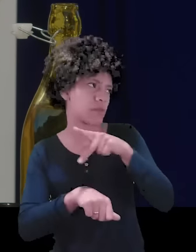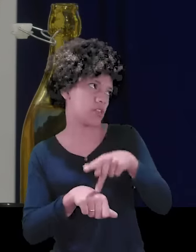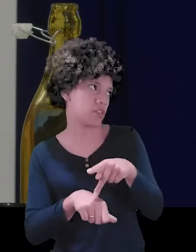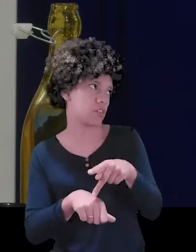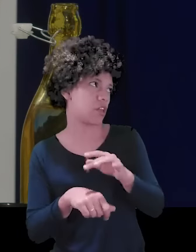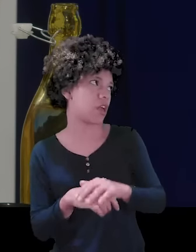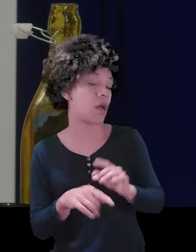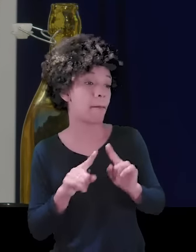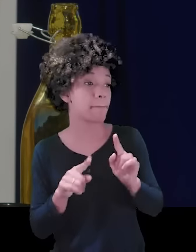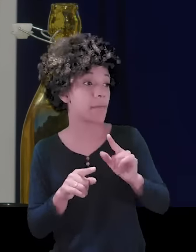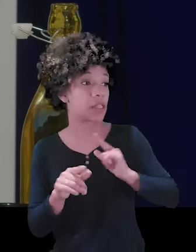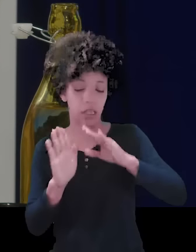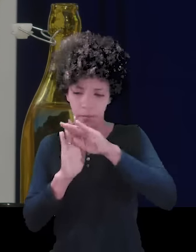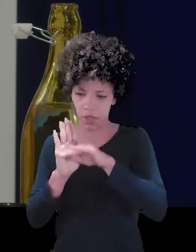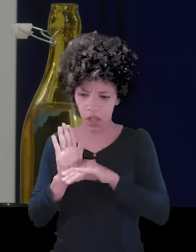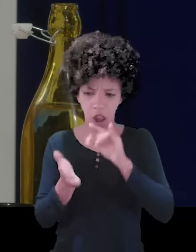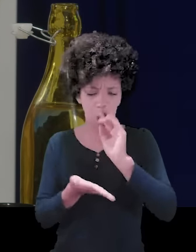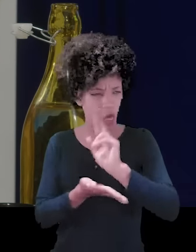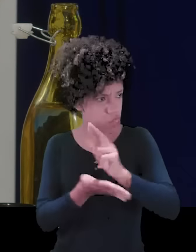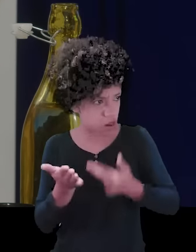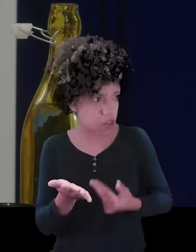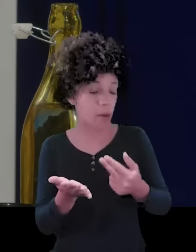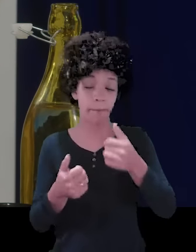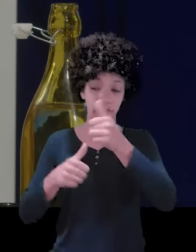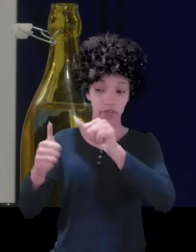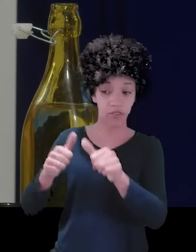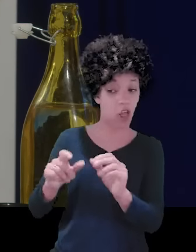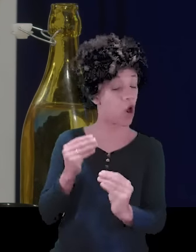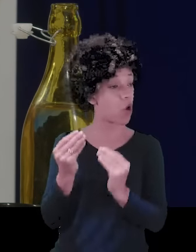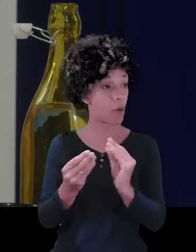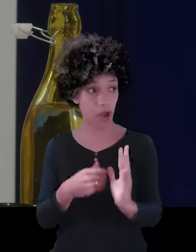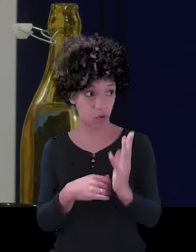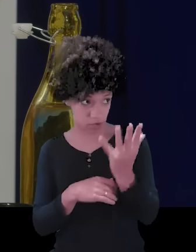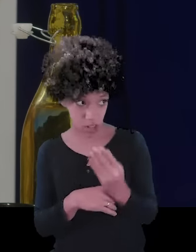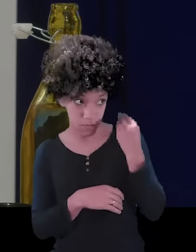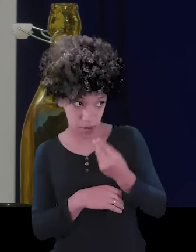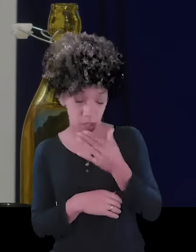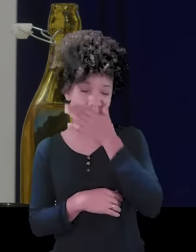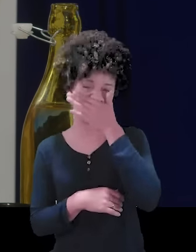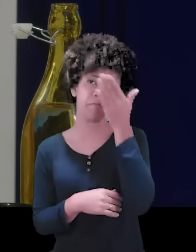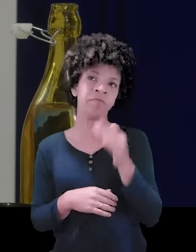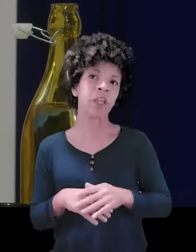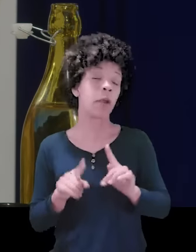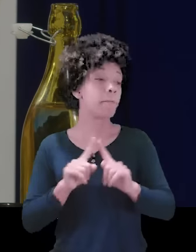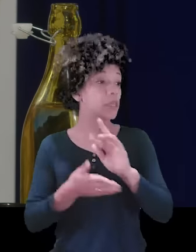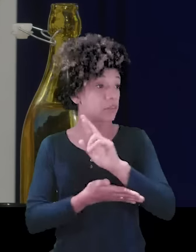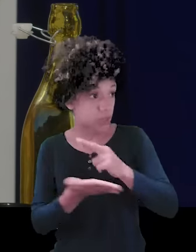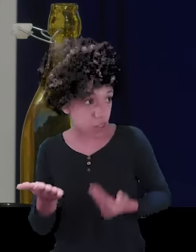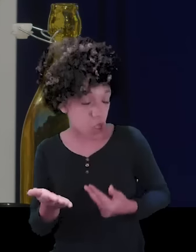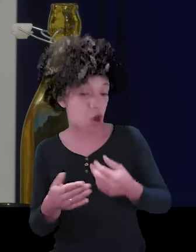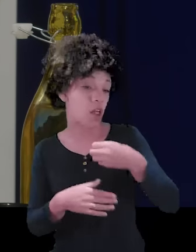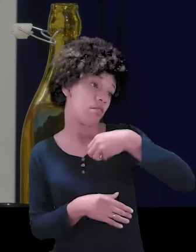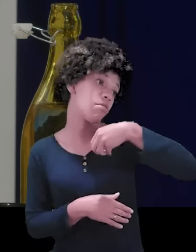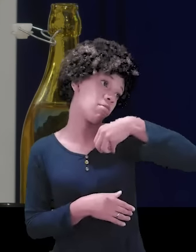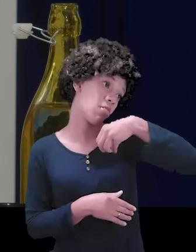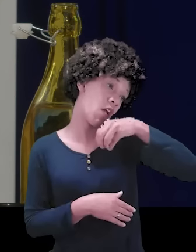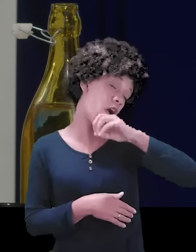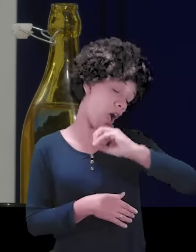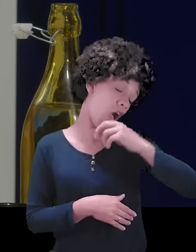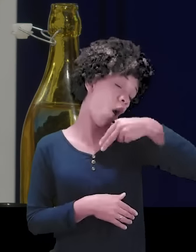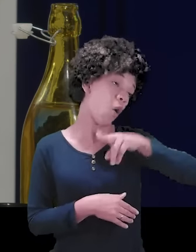sabe aí eles compram tudo coloca no relatório para você avaliar como é que a nossa essa situação e um dos relatórios da ONU eles